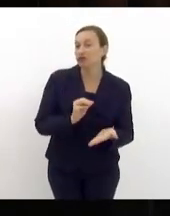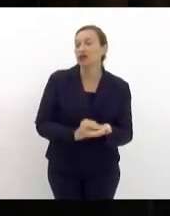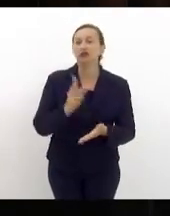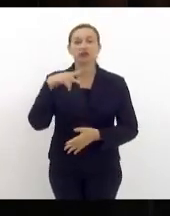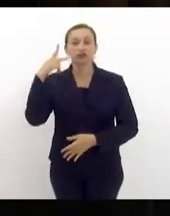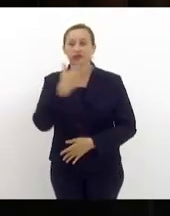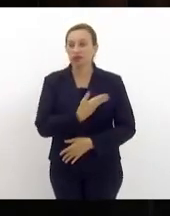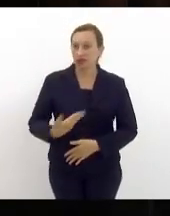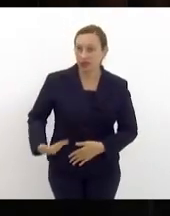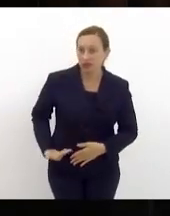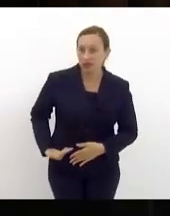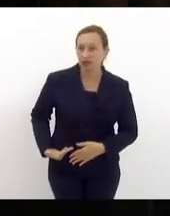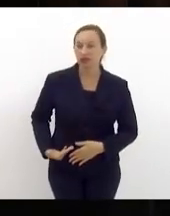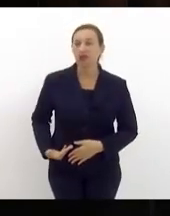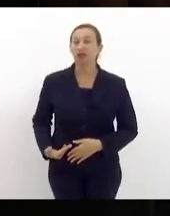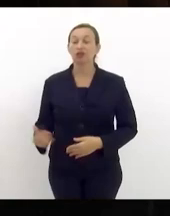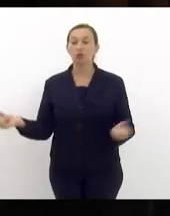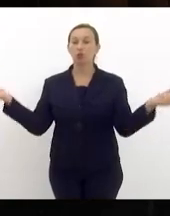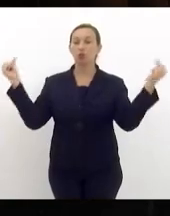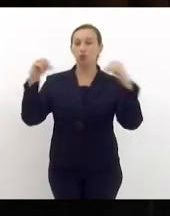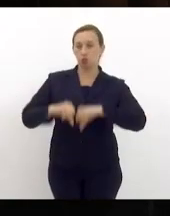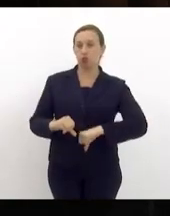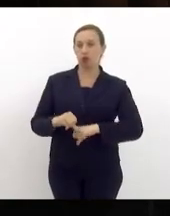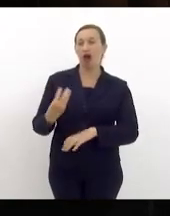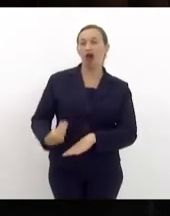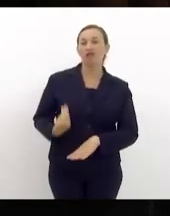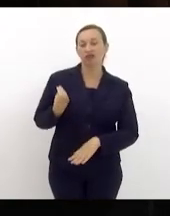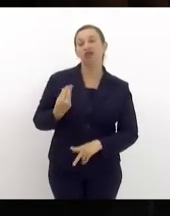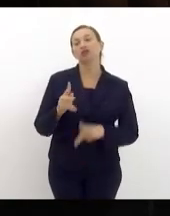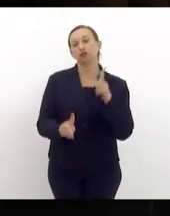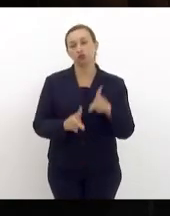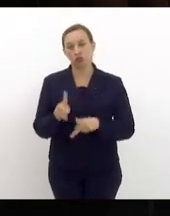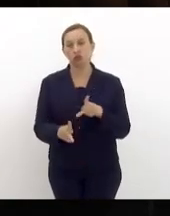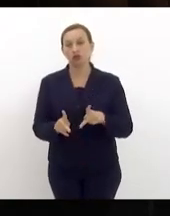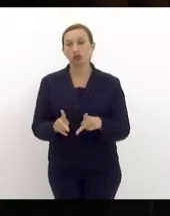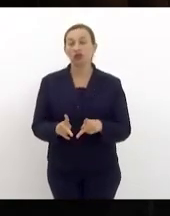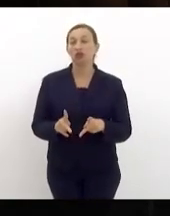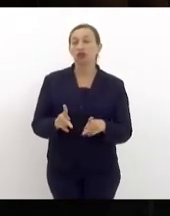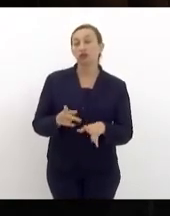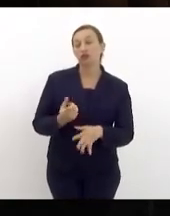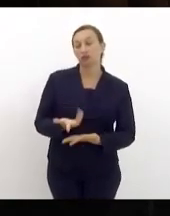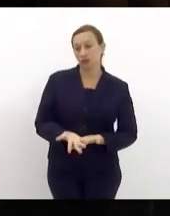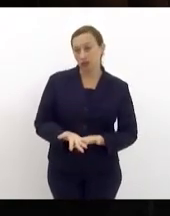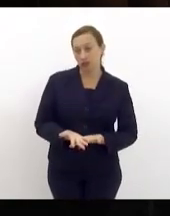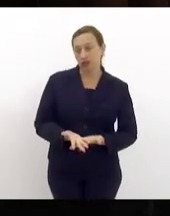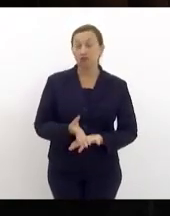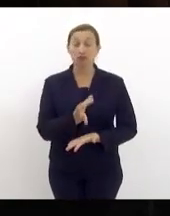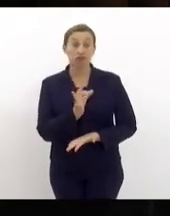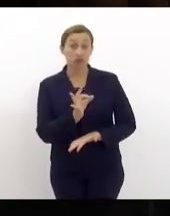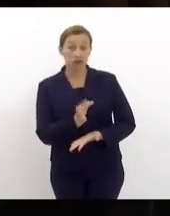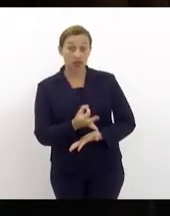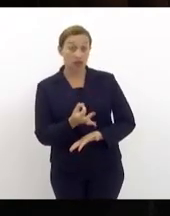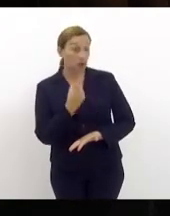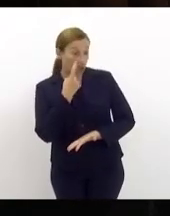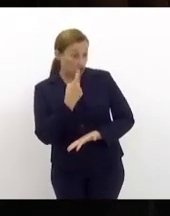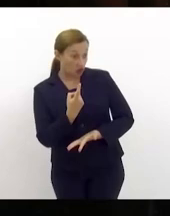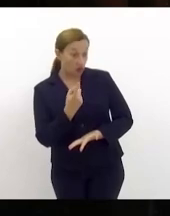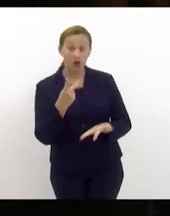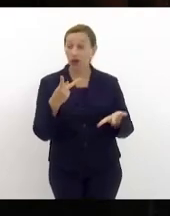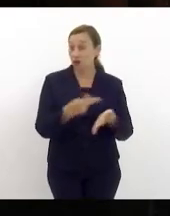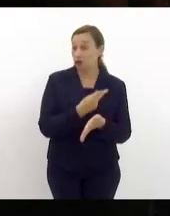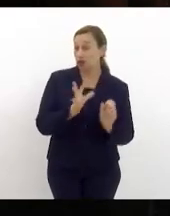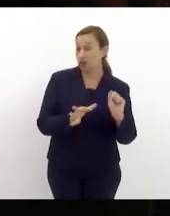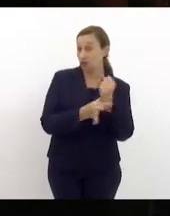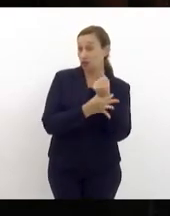políticas públicas que vão piorar a vida da nossa população. Vide, evidentemente, o que acontece na